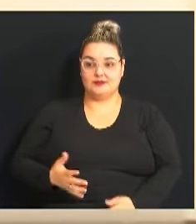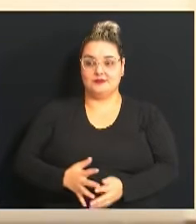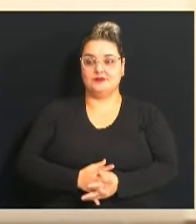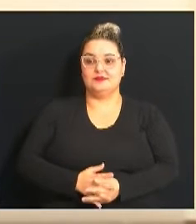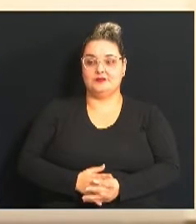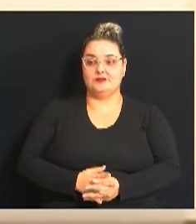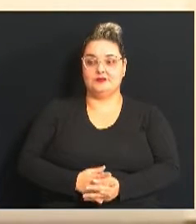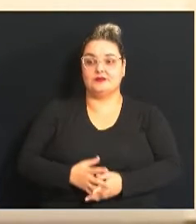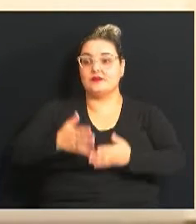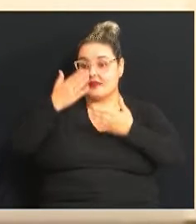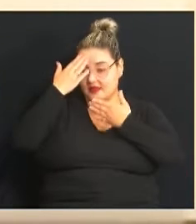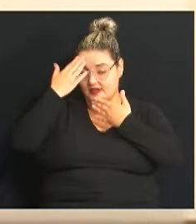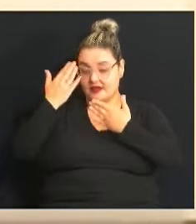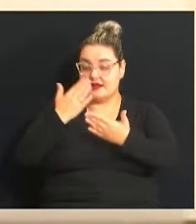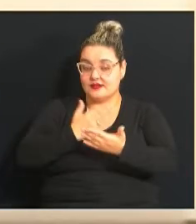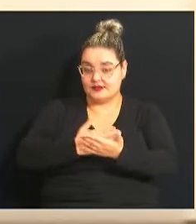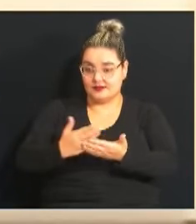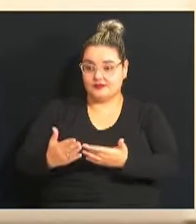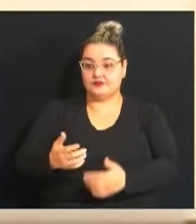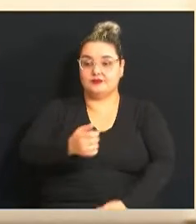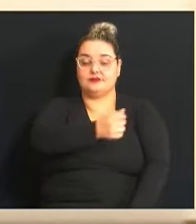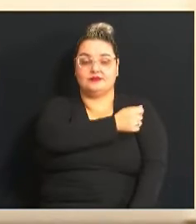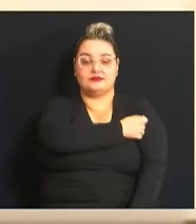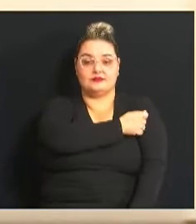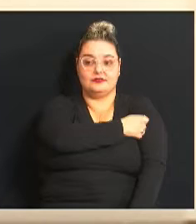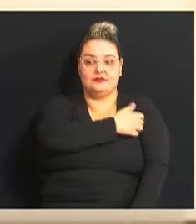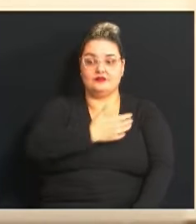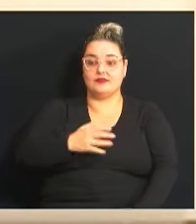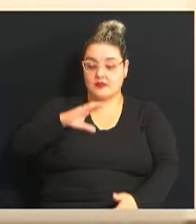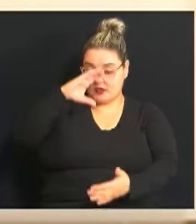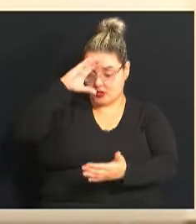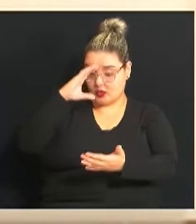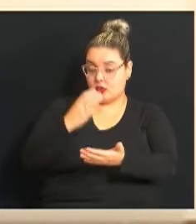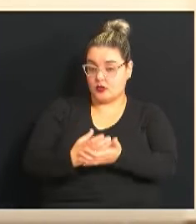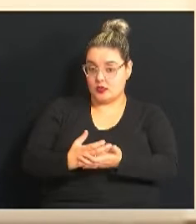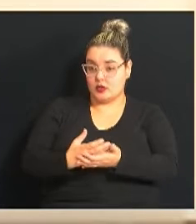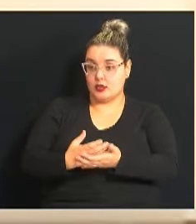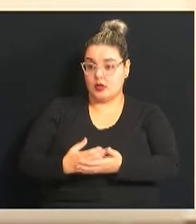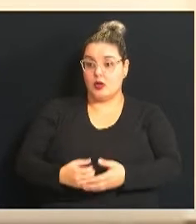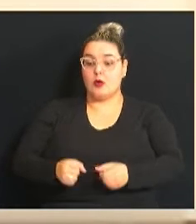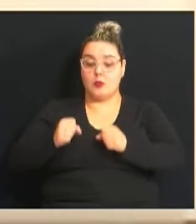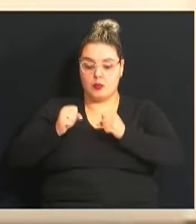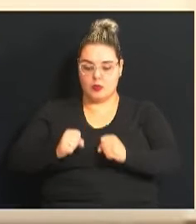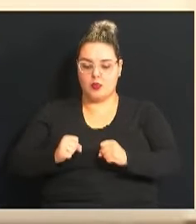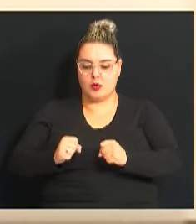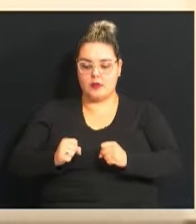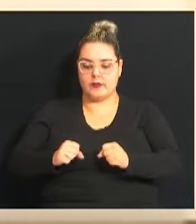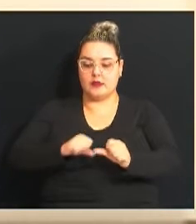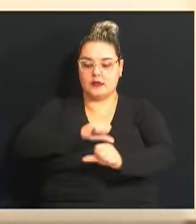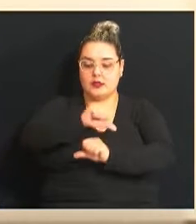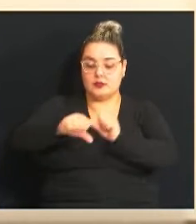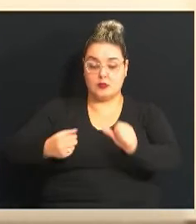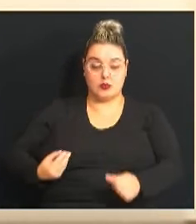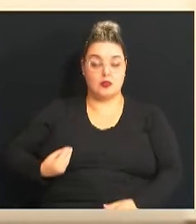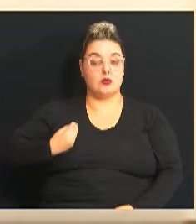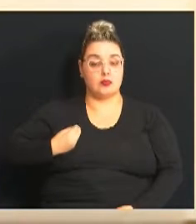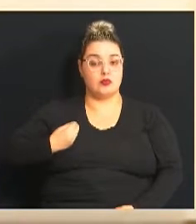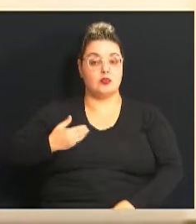Agradeço inicialmente aos alunos que me confiam o poder de transformar suas vidas através do